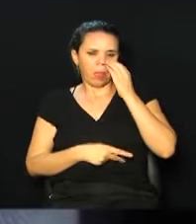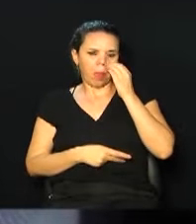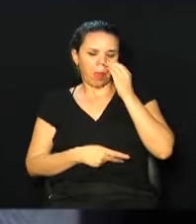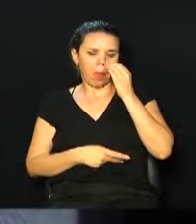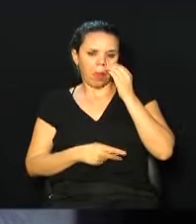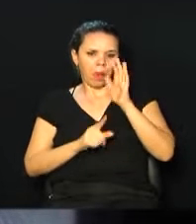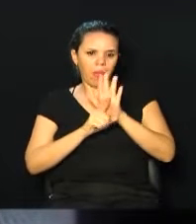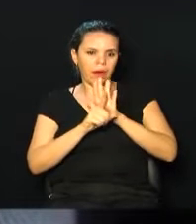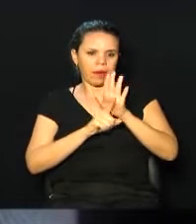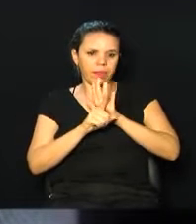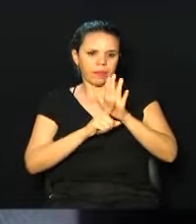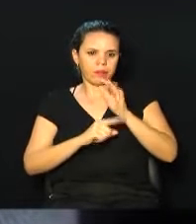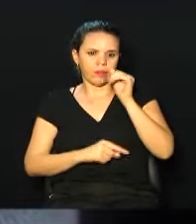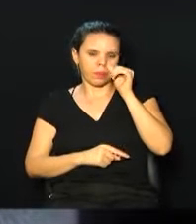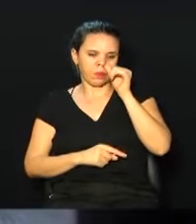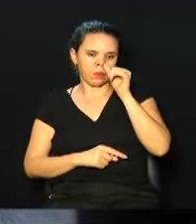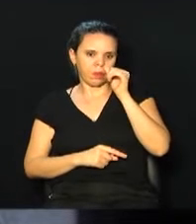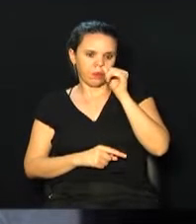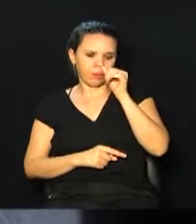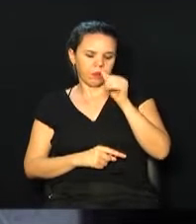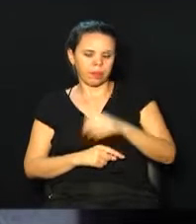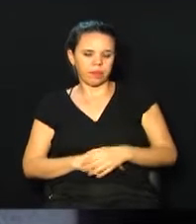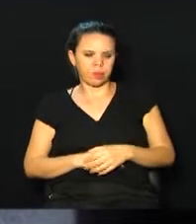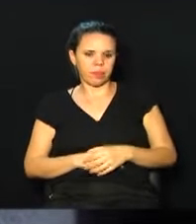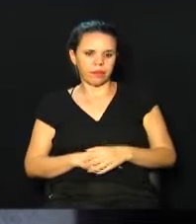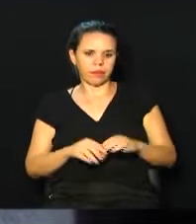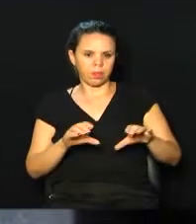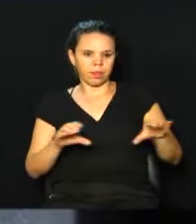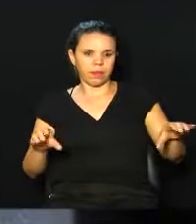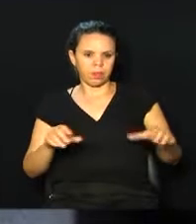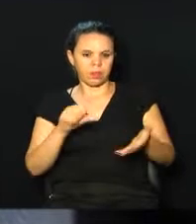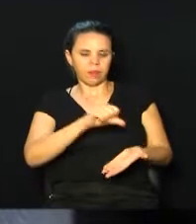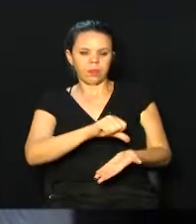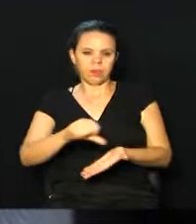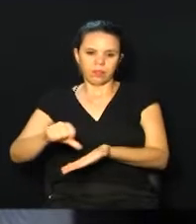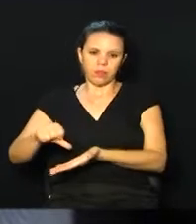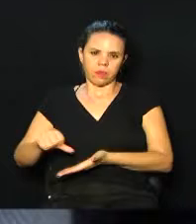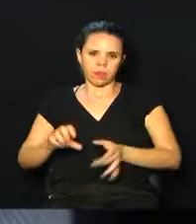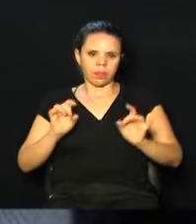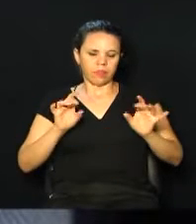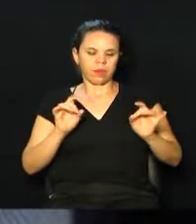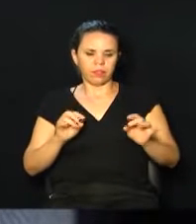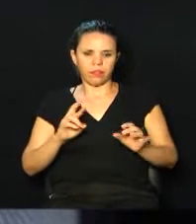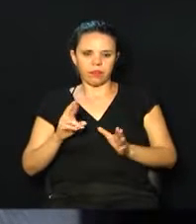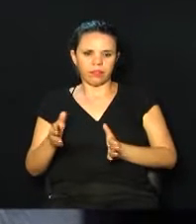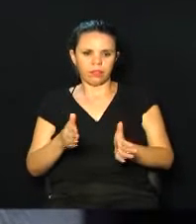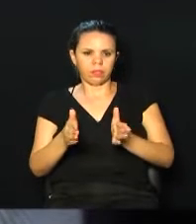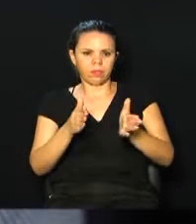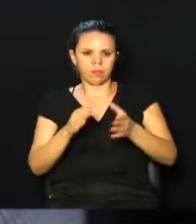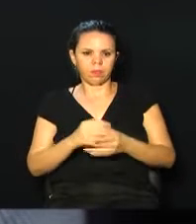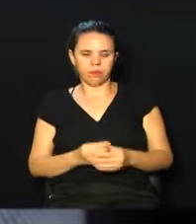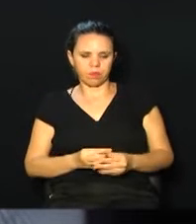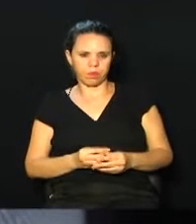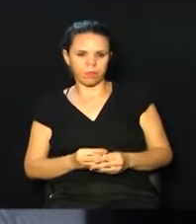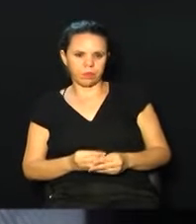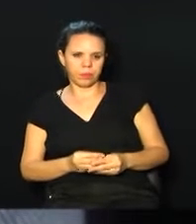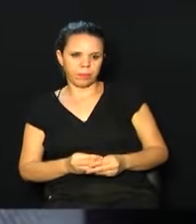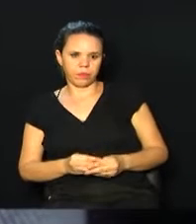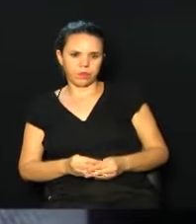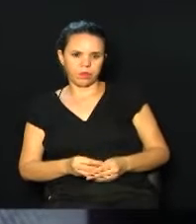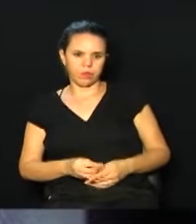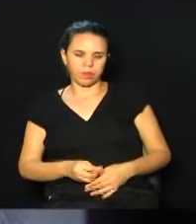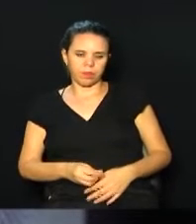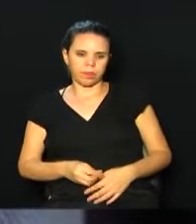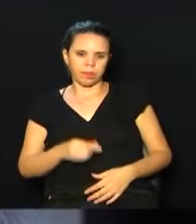estudo de macrodrenagem dessas regiões, em especial do Ribeirão Enhumas, que engloba